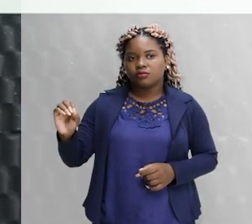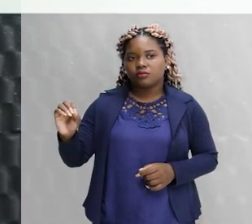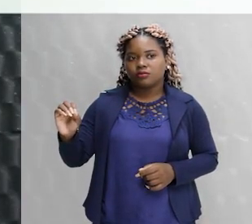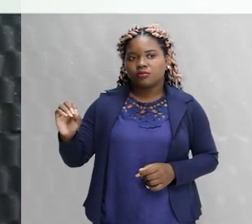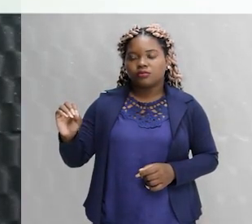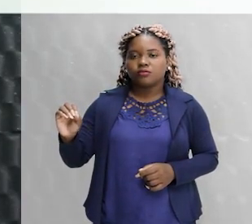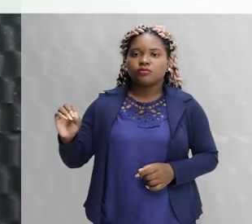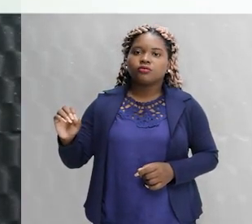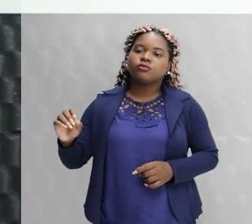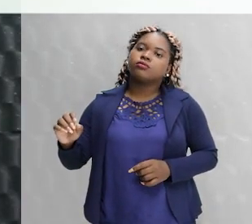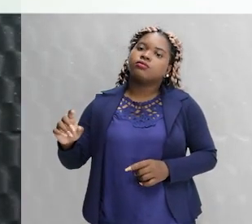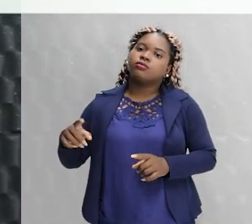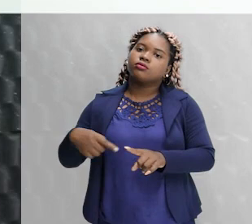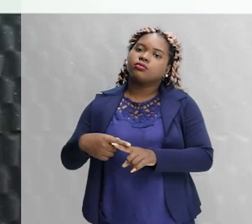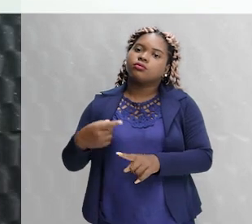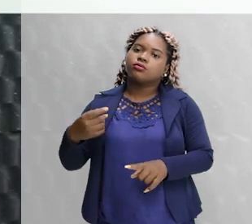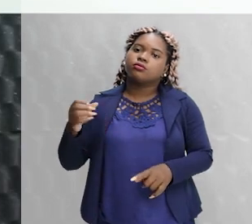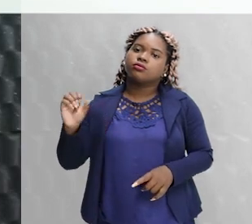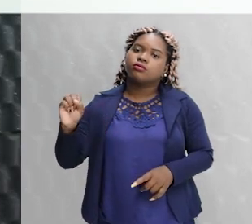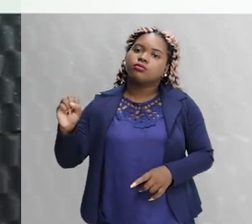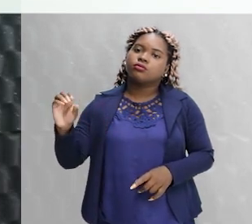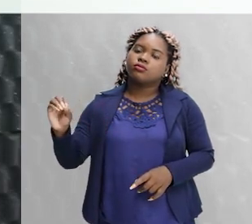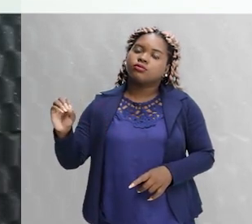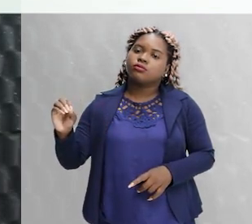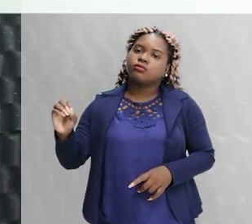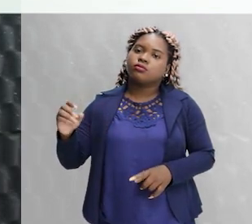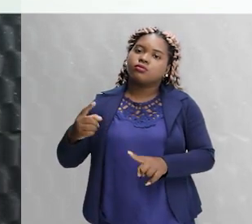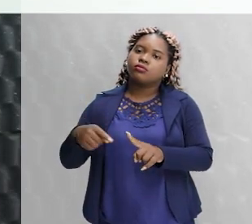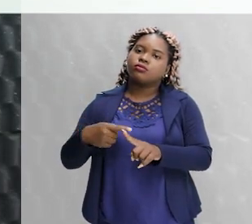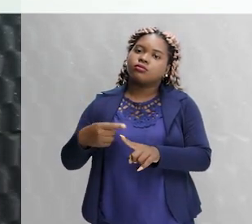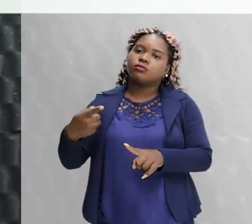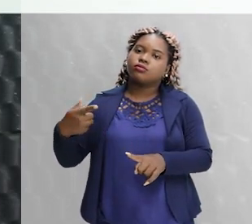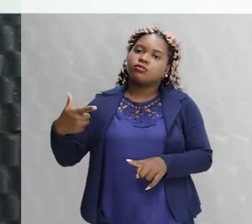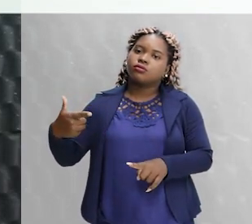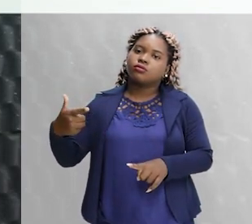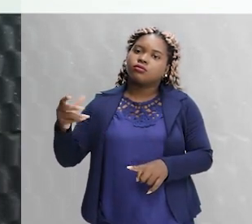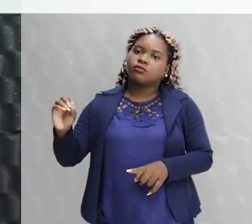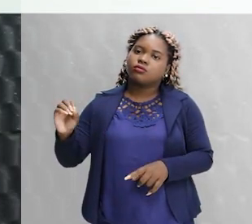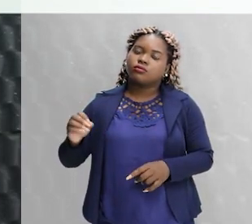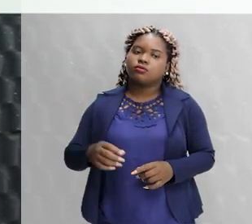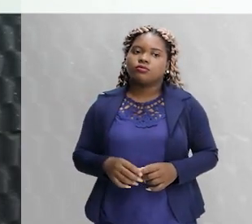aqui dá 80 e aqui dá 20.